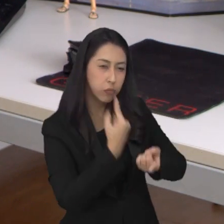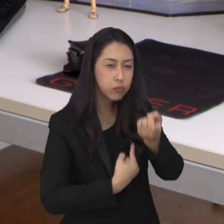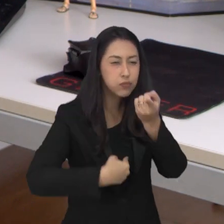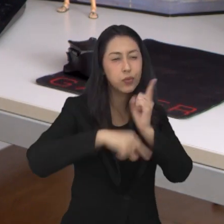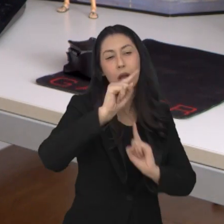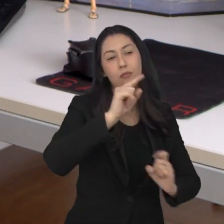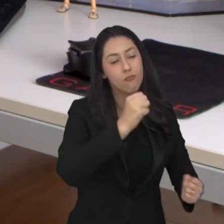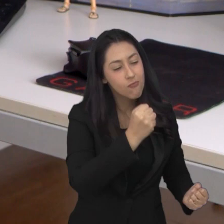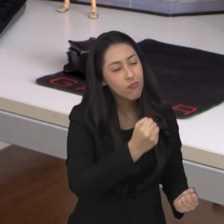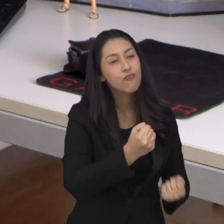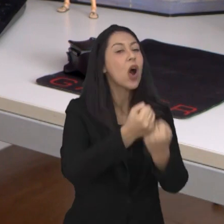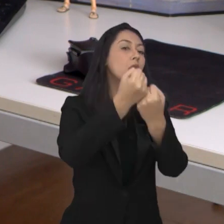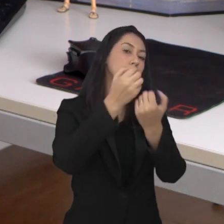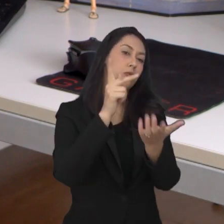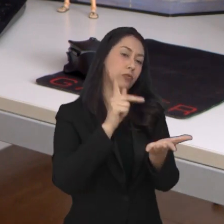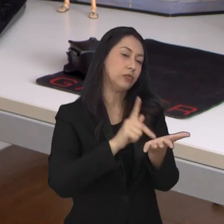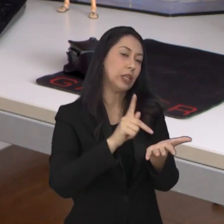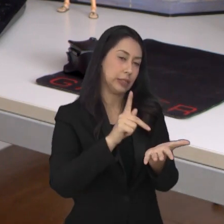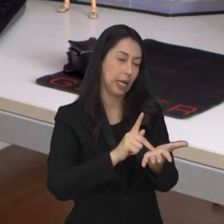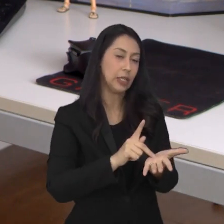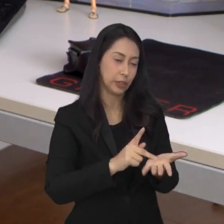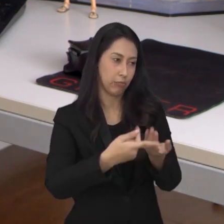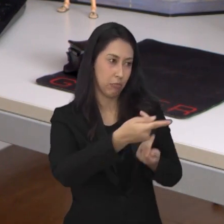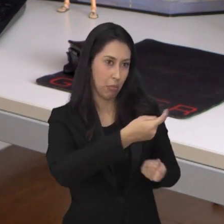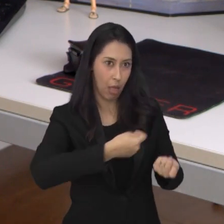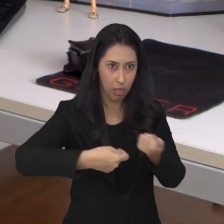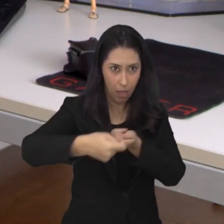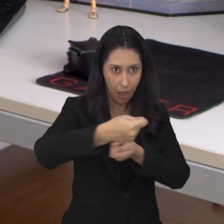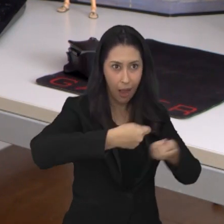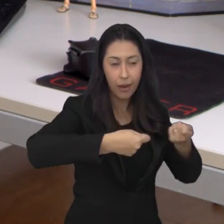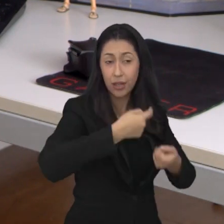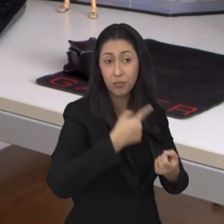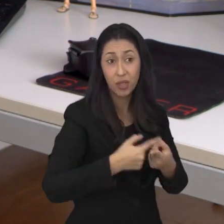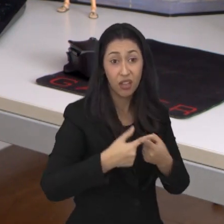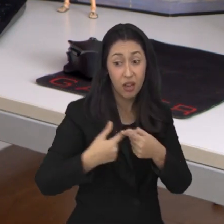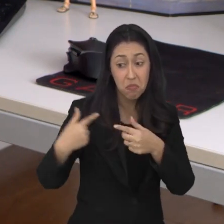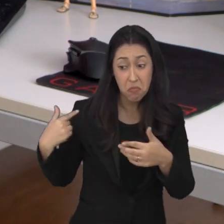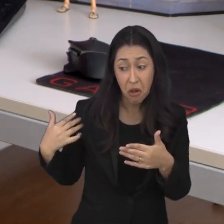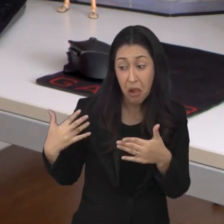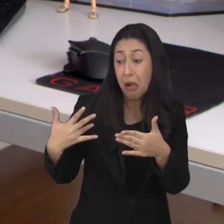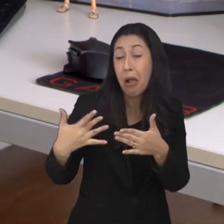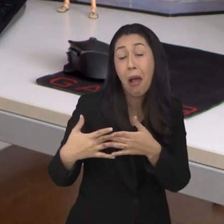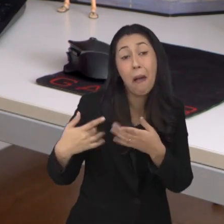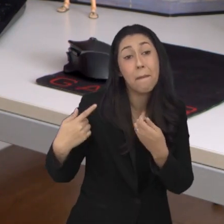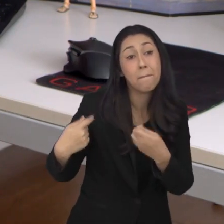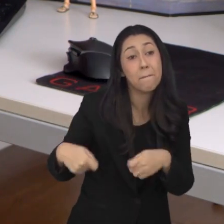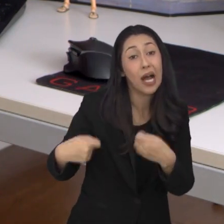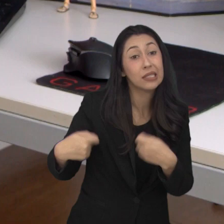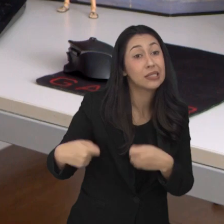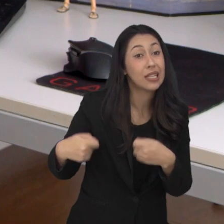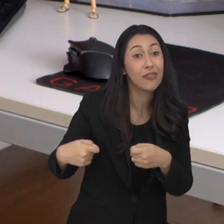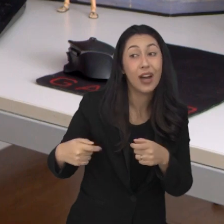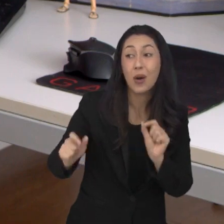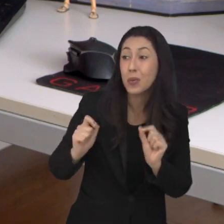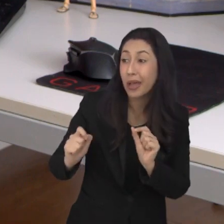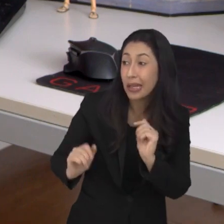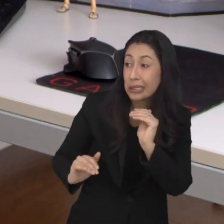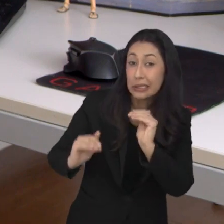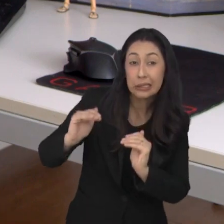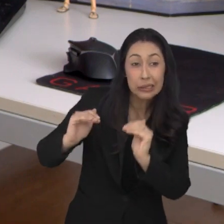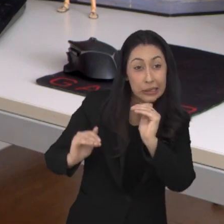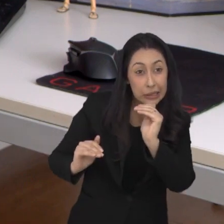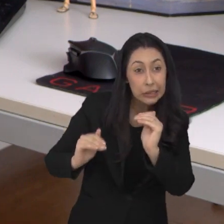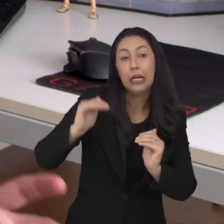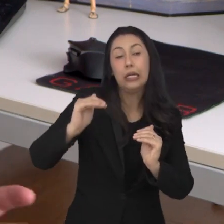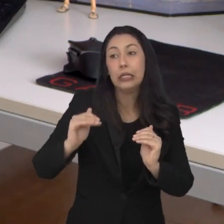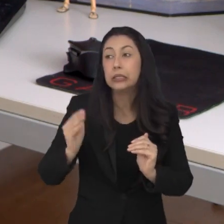de ter essa fomentação do mercado, para que até então a gente dependia de equiparação, a